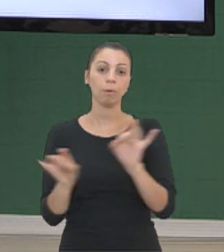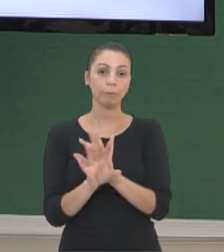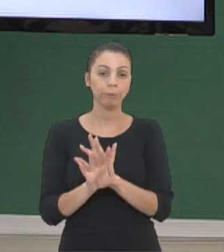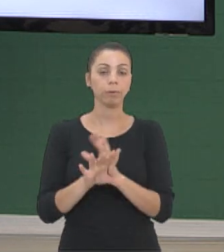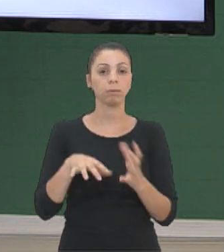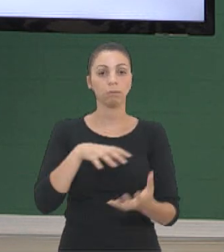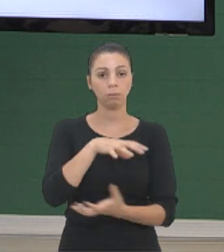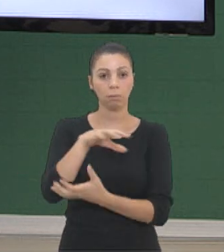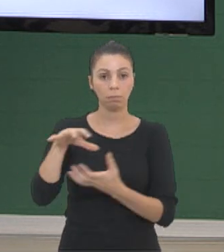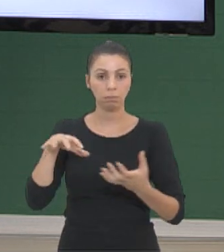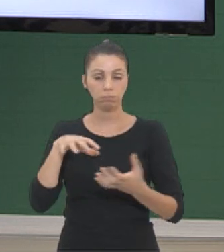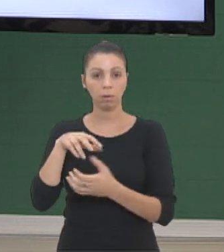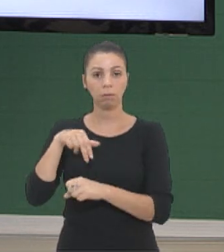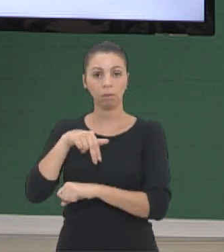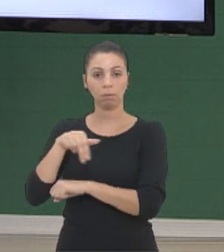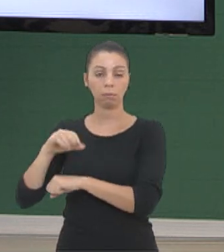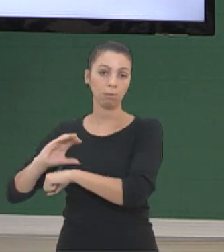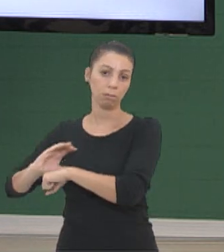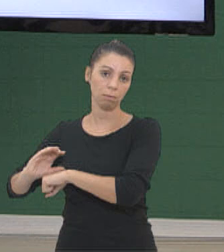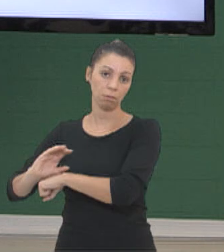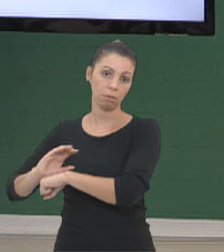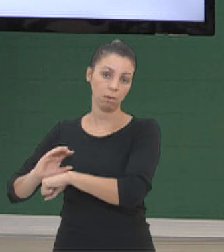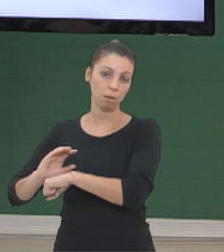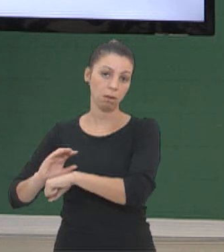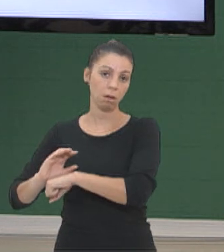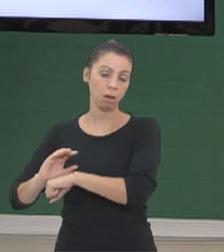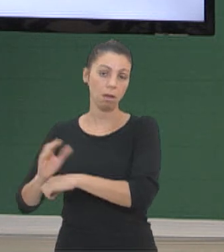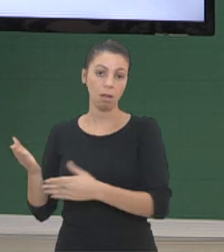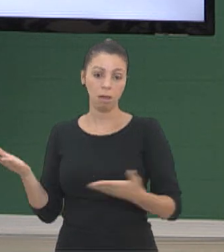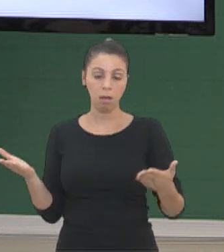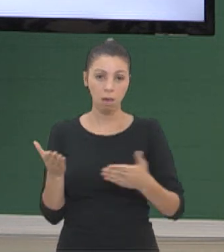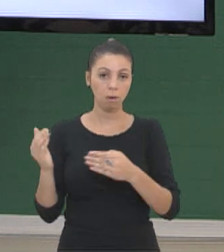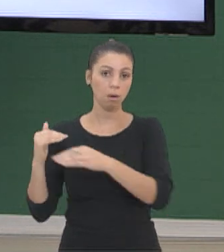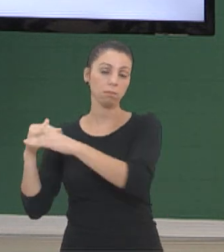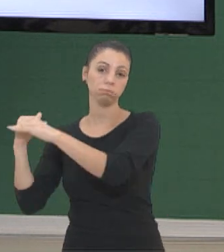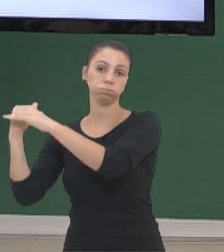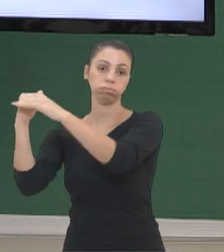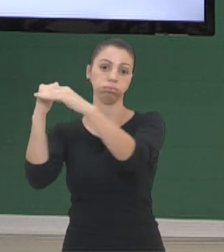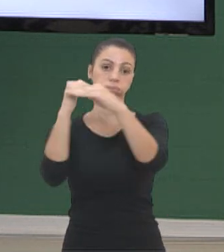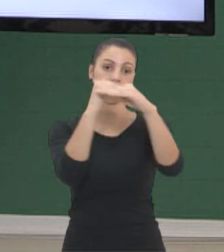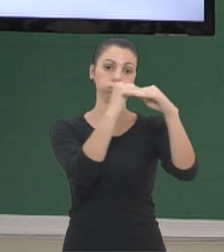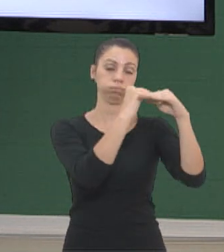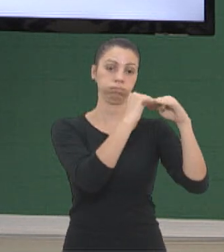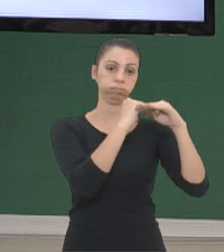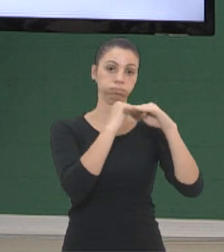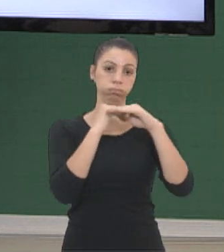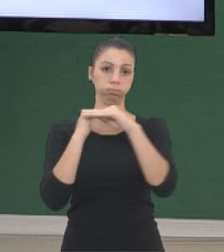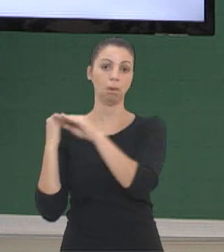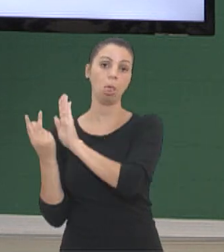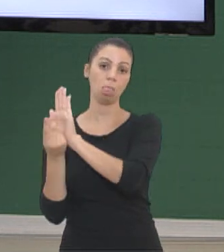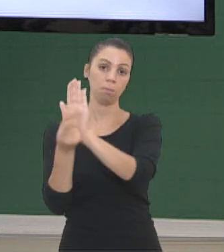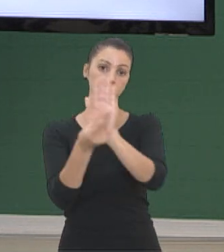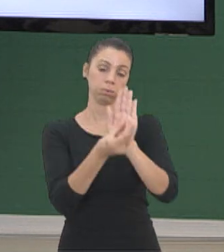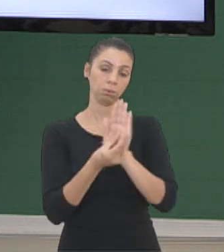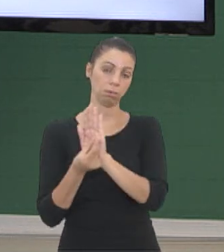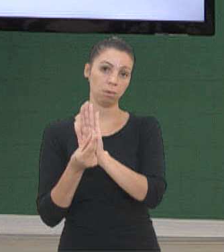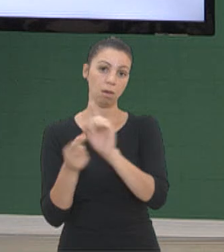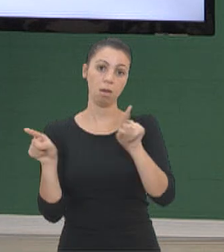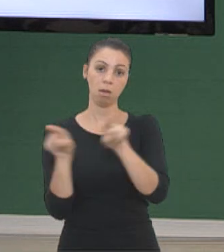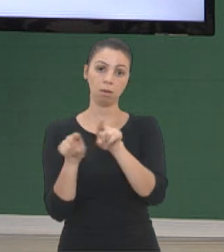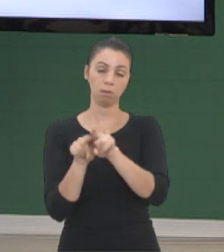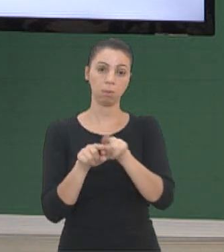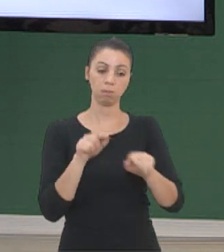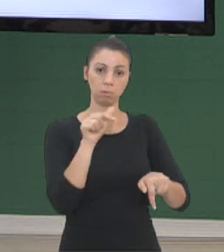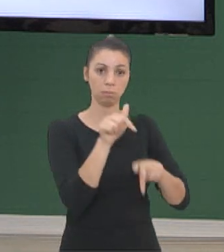constitucional, definitivamente, e a hegemonia agora no poder da burguesia e dos trabalhadores.